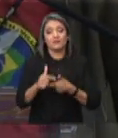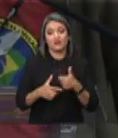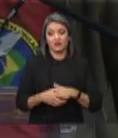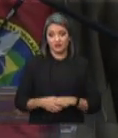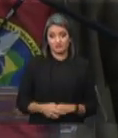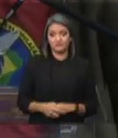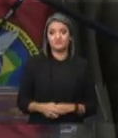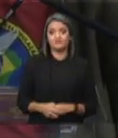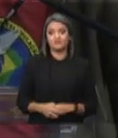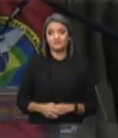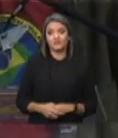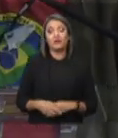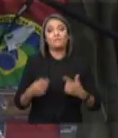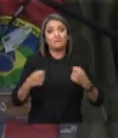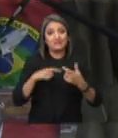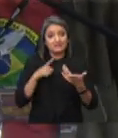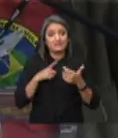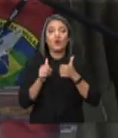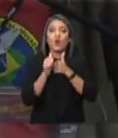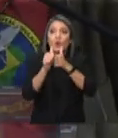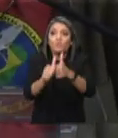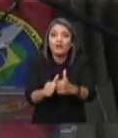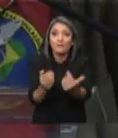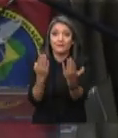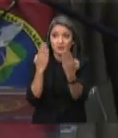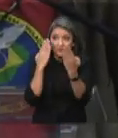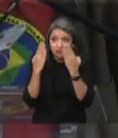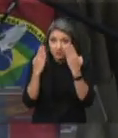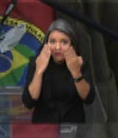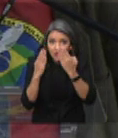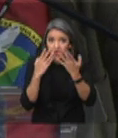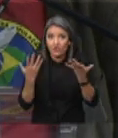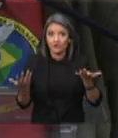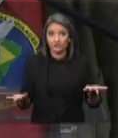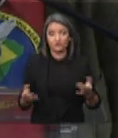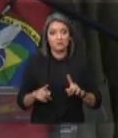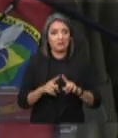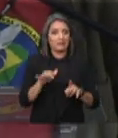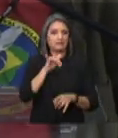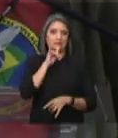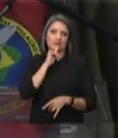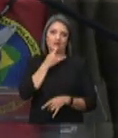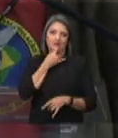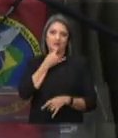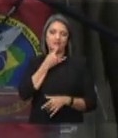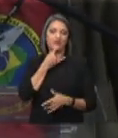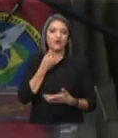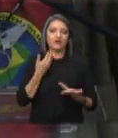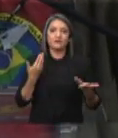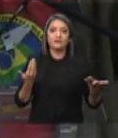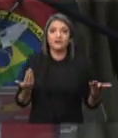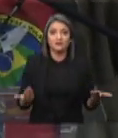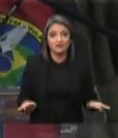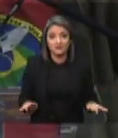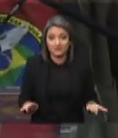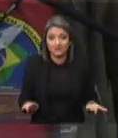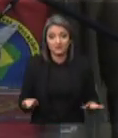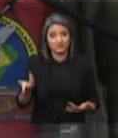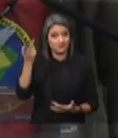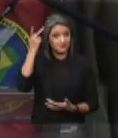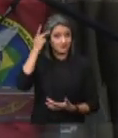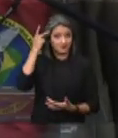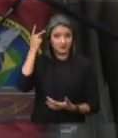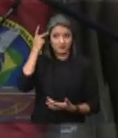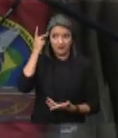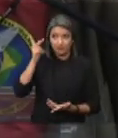um acompanhamento psicossocial tá infelizmente em São Paulo entendeu não vem